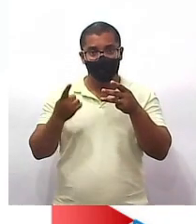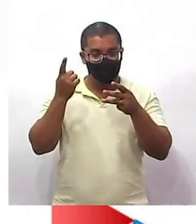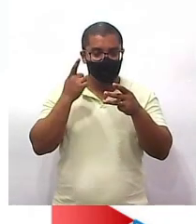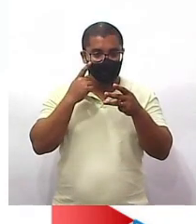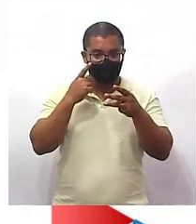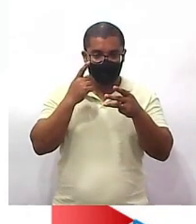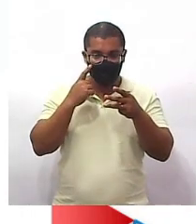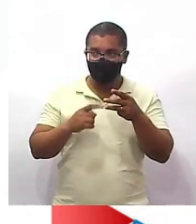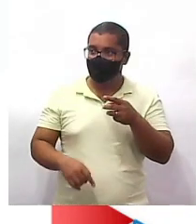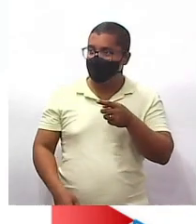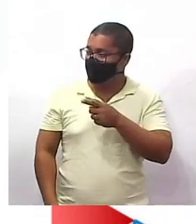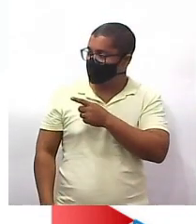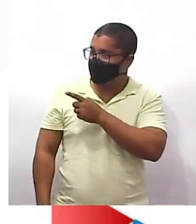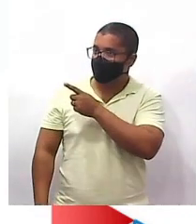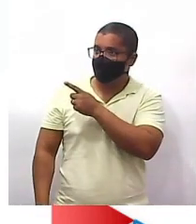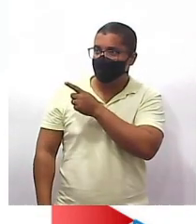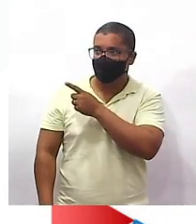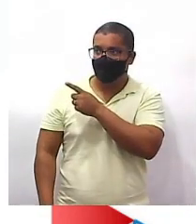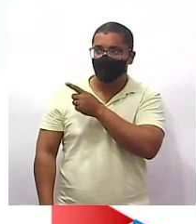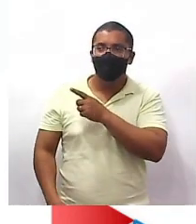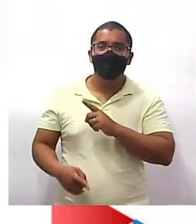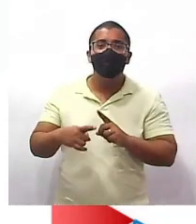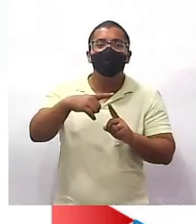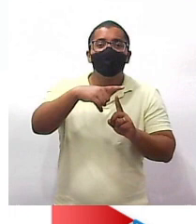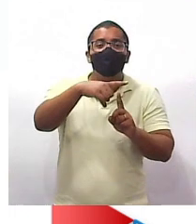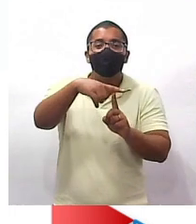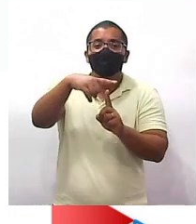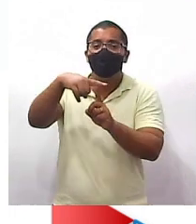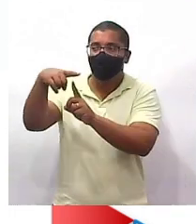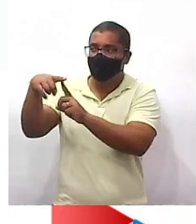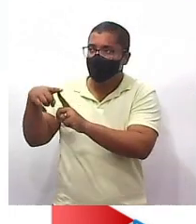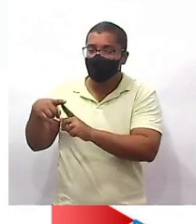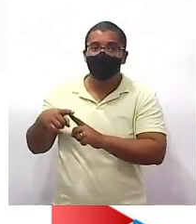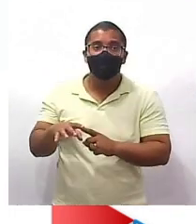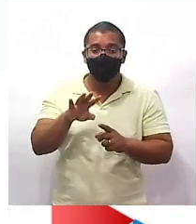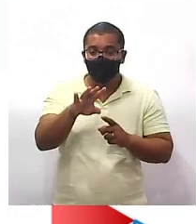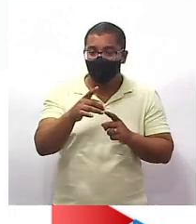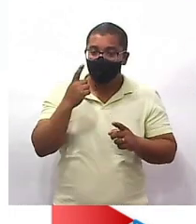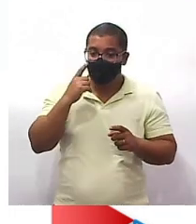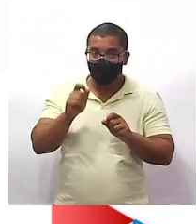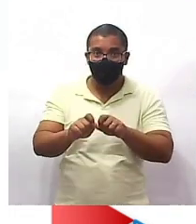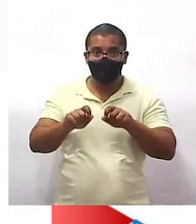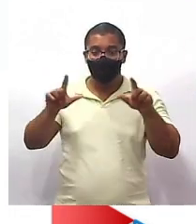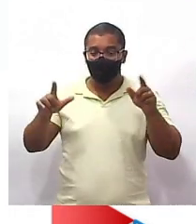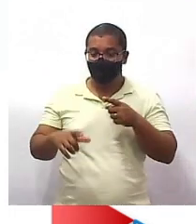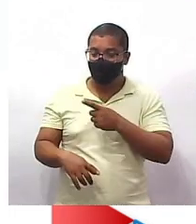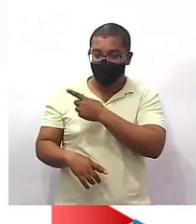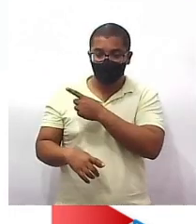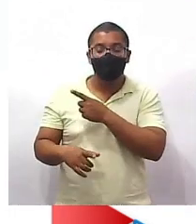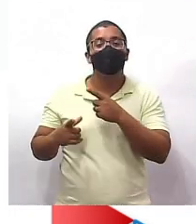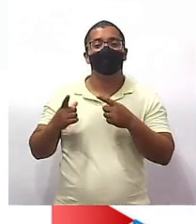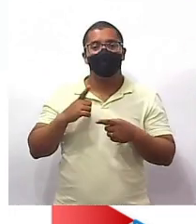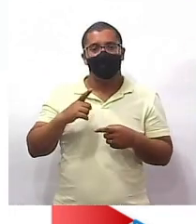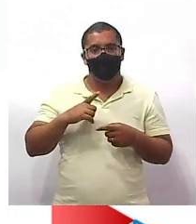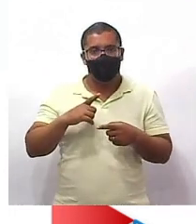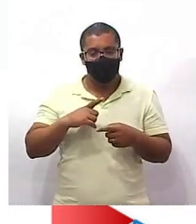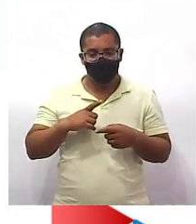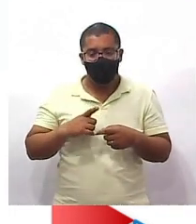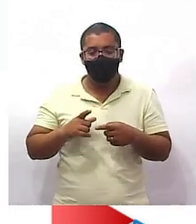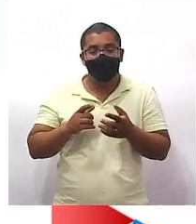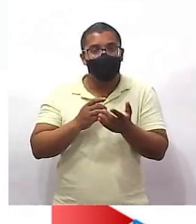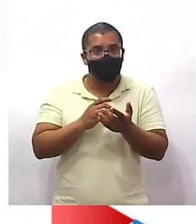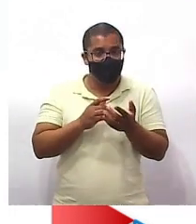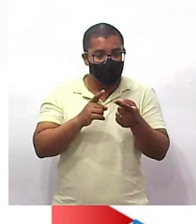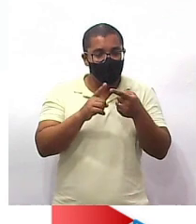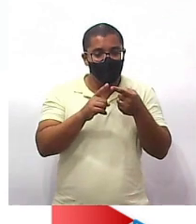classificação aí, no caso, dos tipos de rochas. Como vocês podem observar na telinha, a gente tem a classificação das rochas. Elas podem